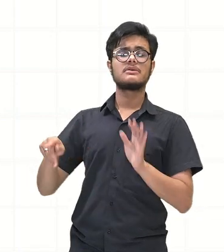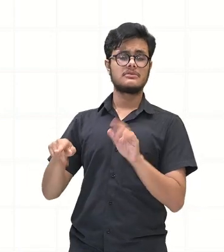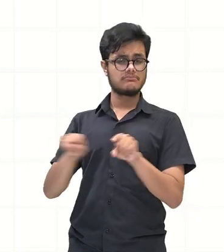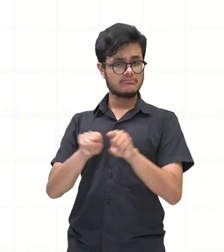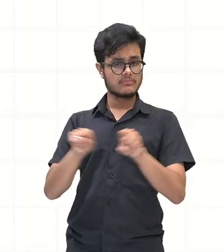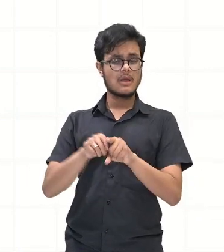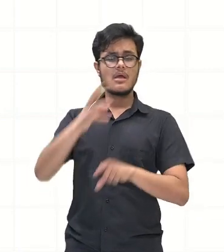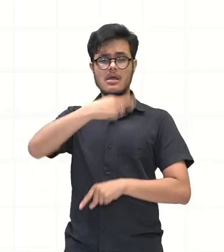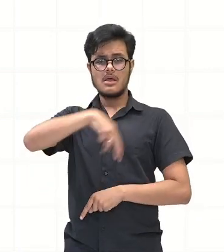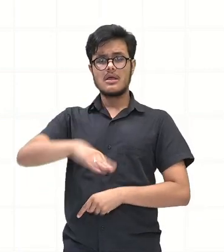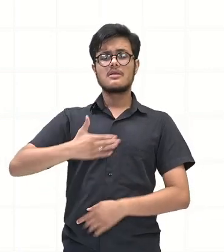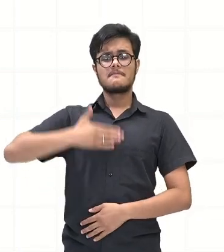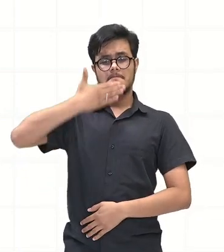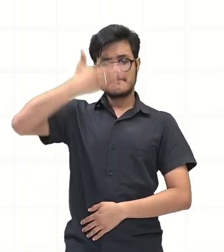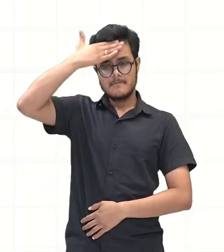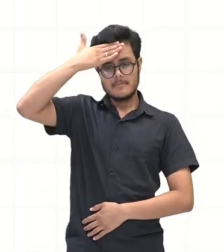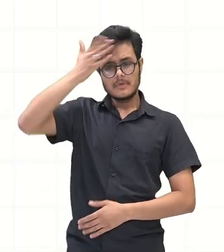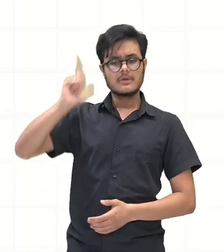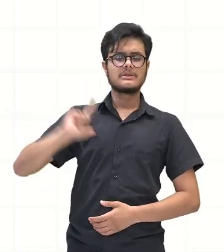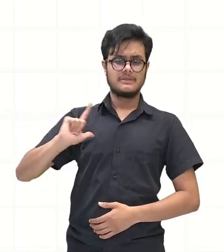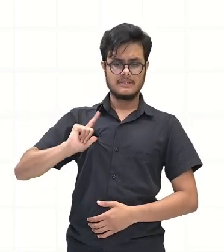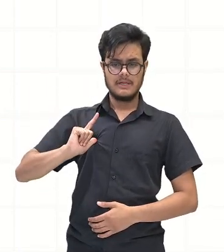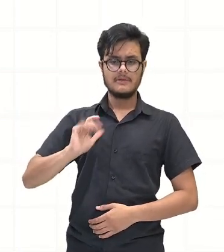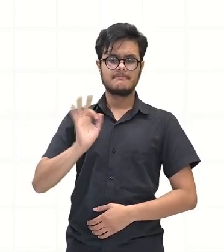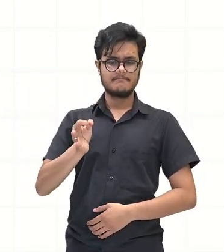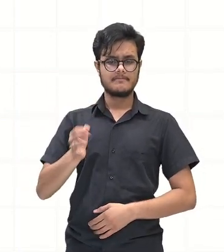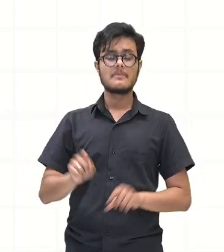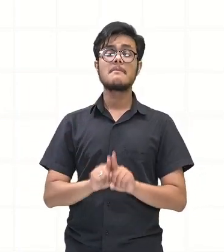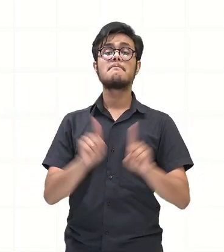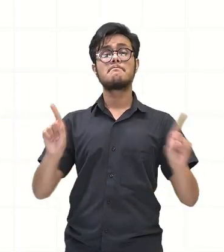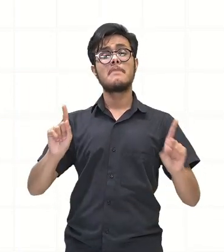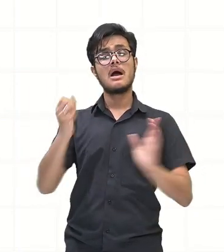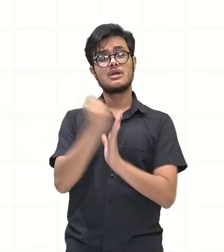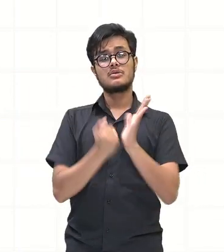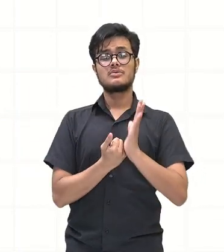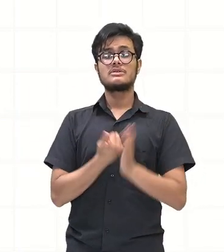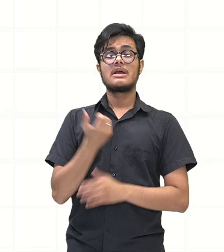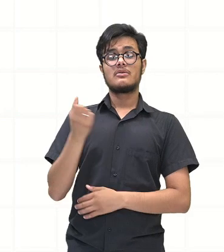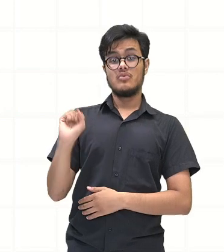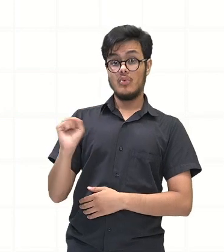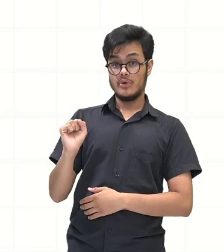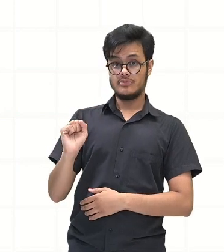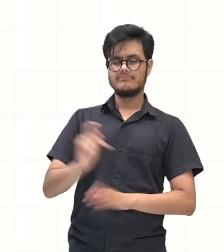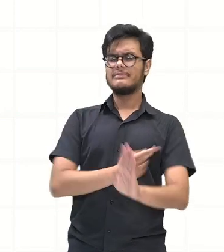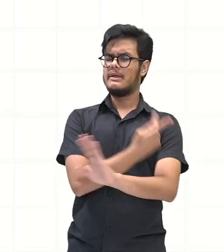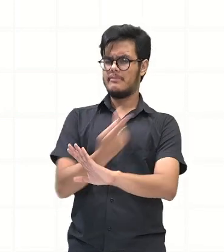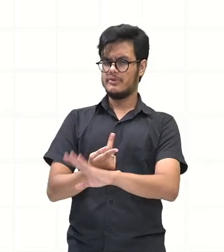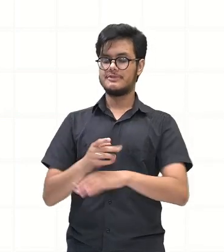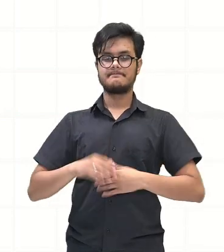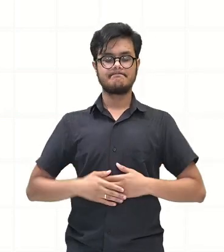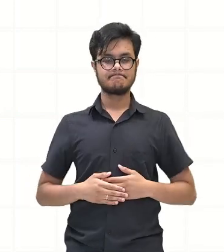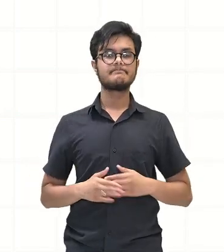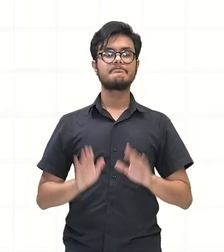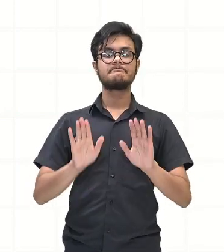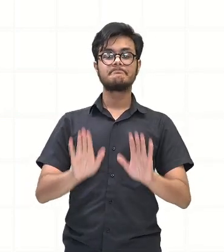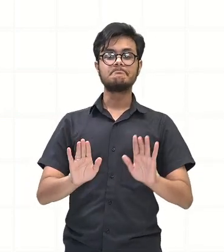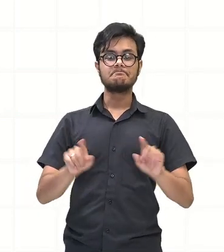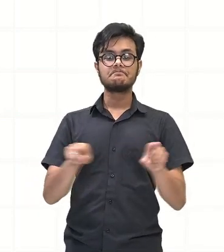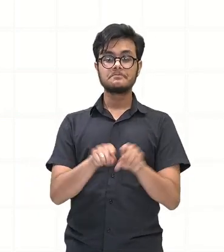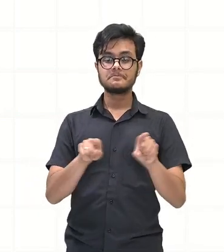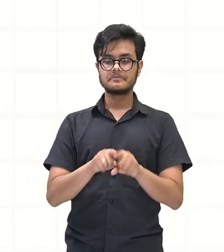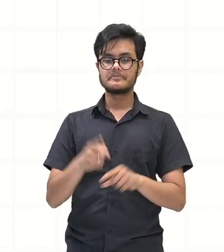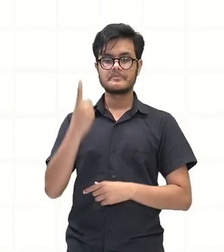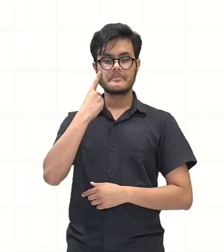com o islamismo, mas isso já vai acontecer no século VIII, certo? E também vamos